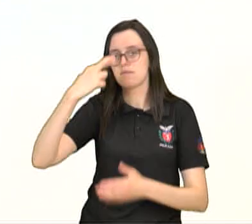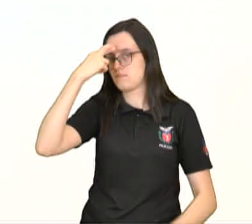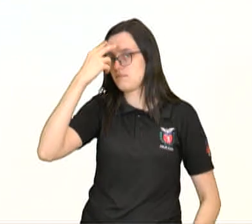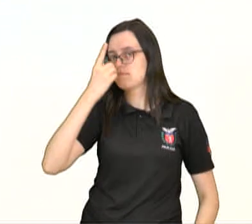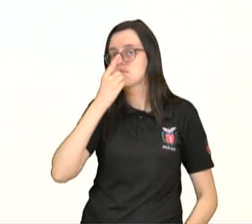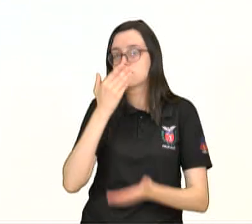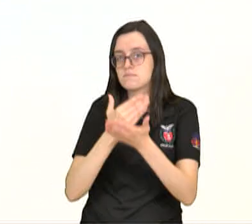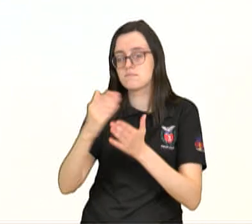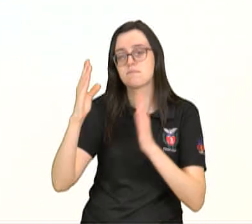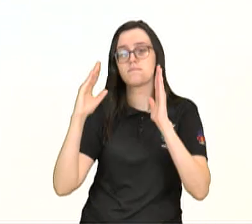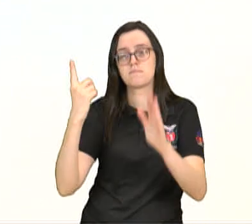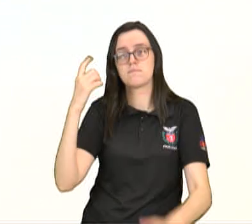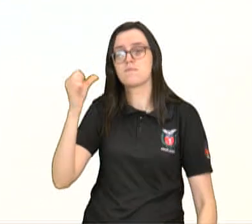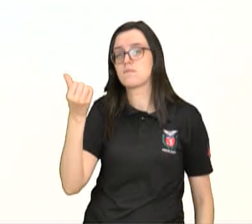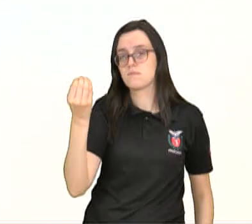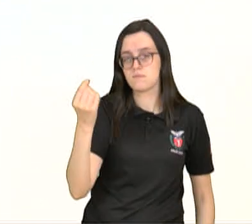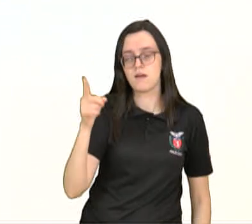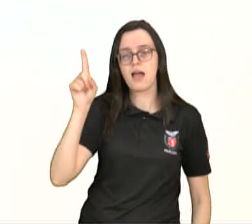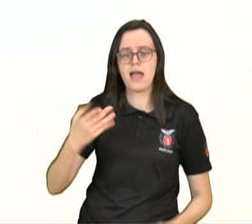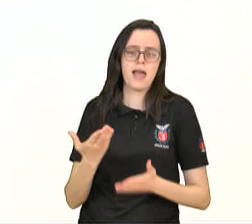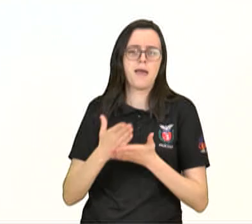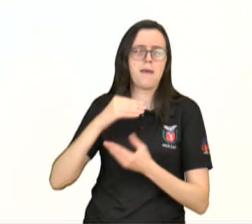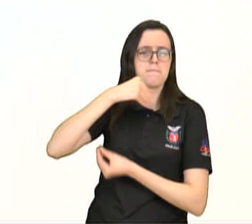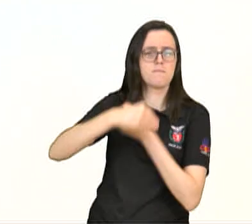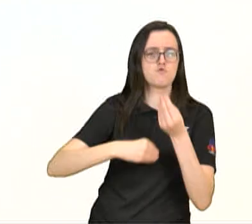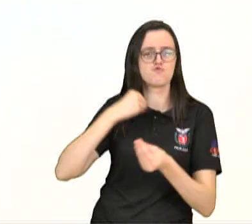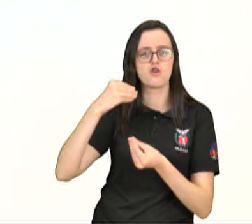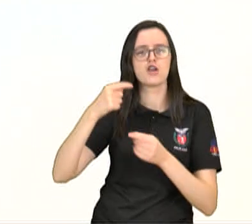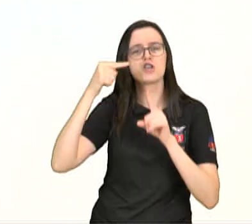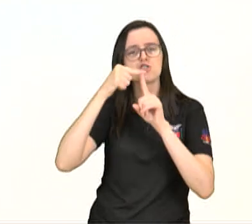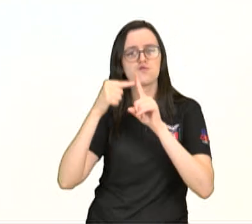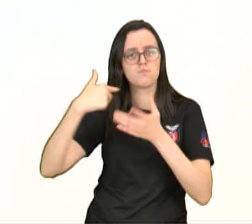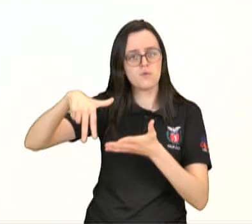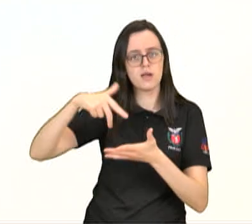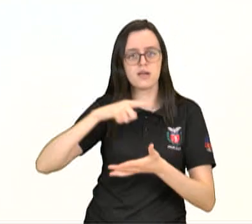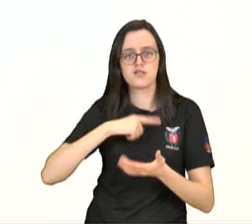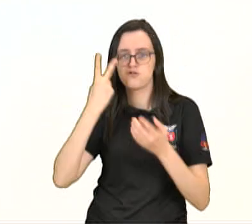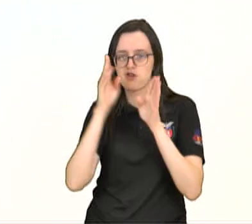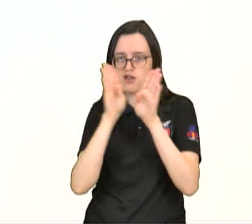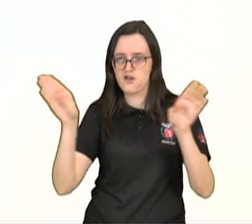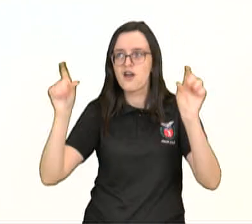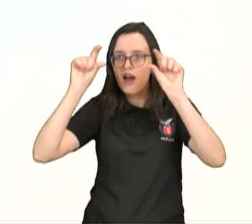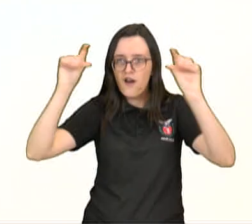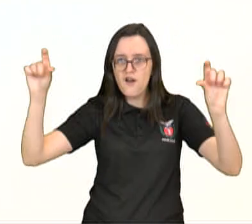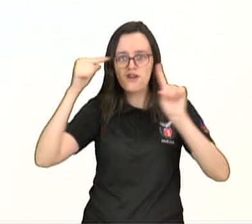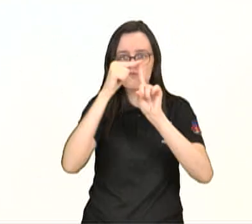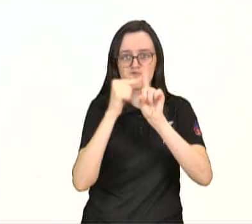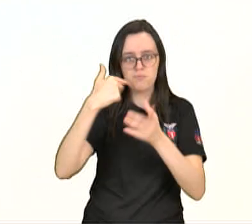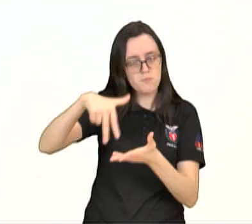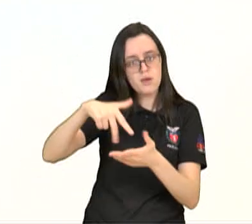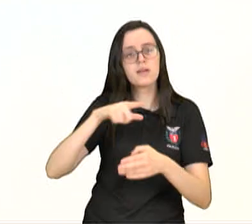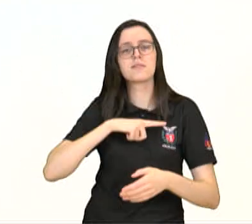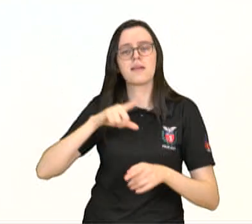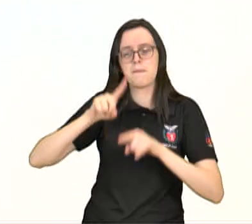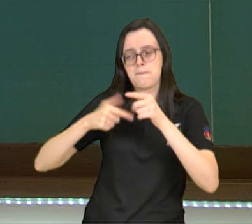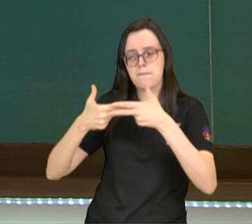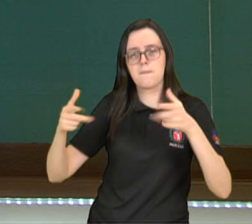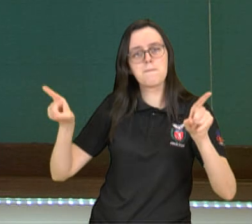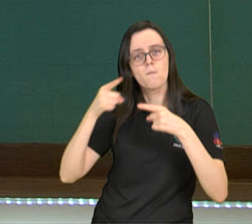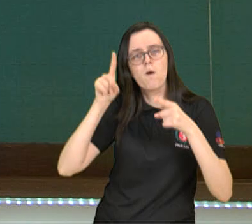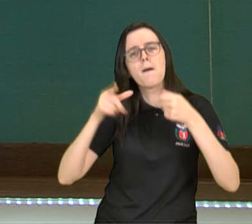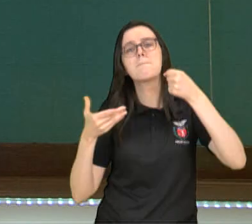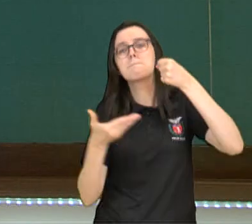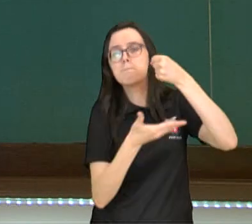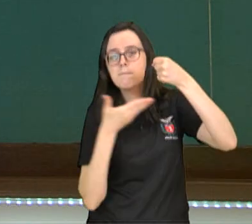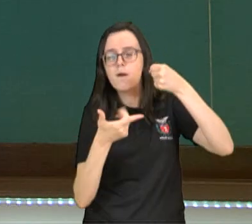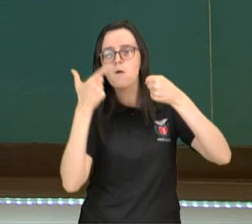anos 60. Ela é um híbrido de outros gêneros, como o cha-cha-cha e o tango. Ela tem alguns instrumentos que são básicos